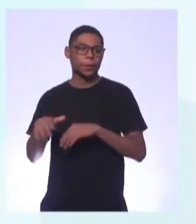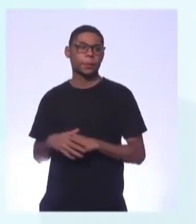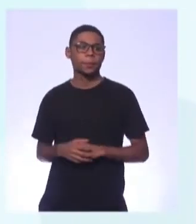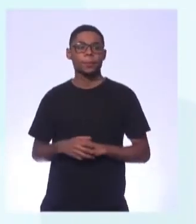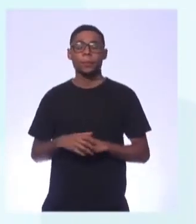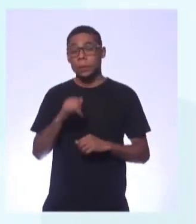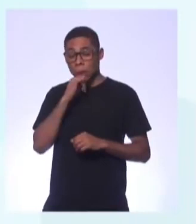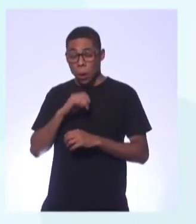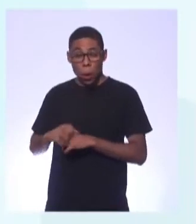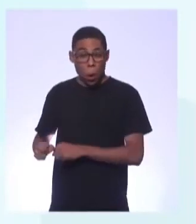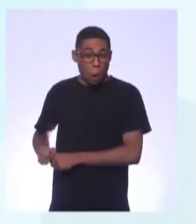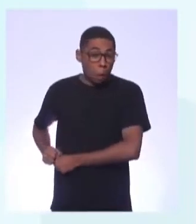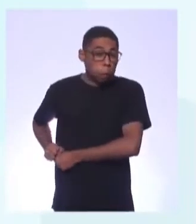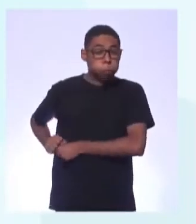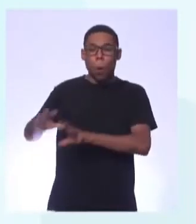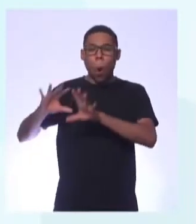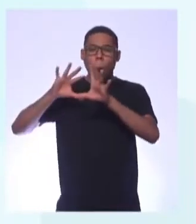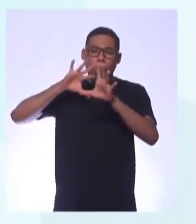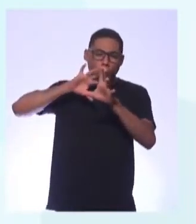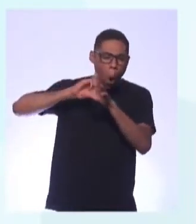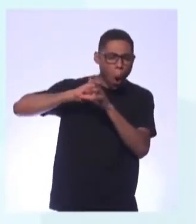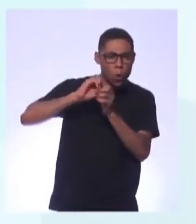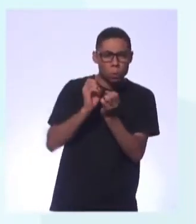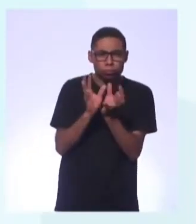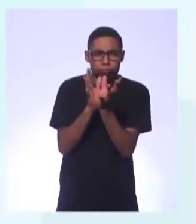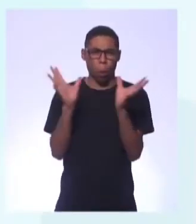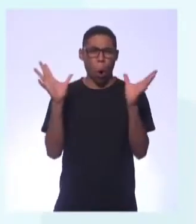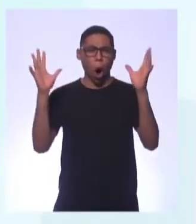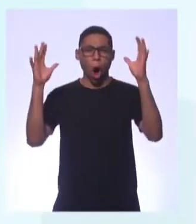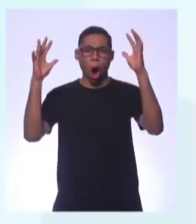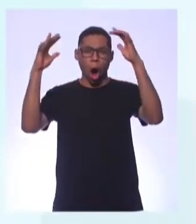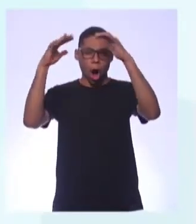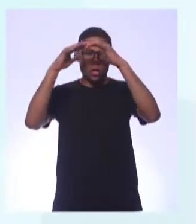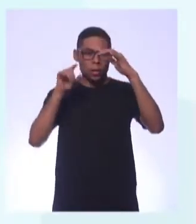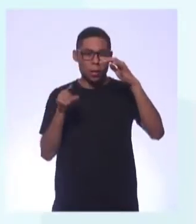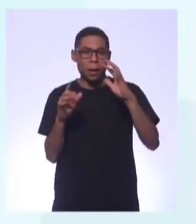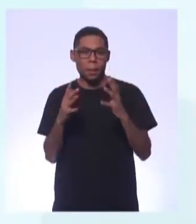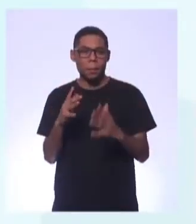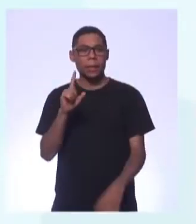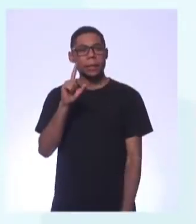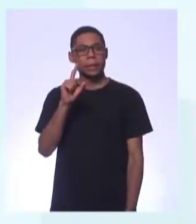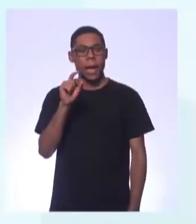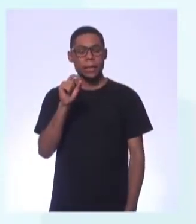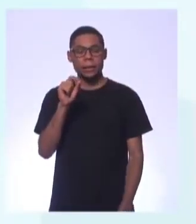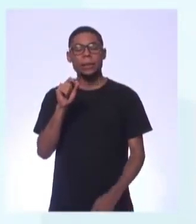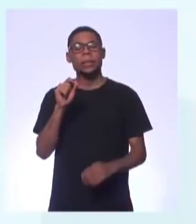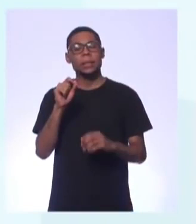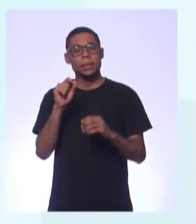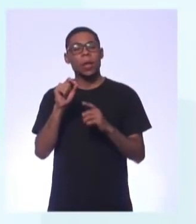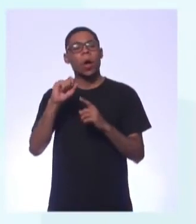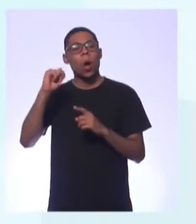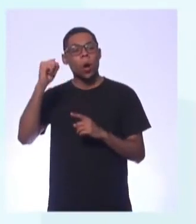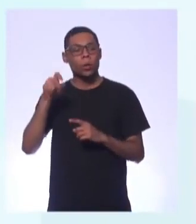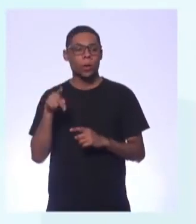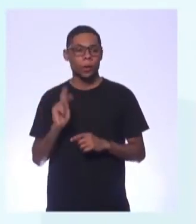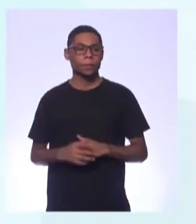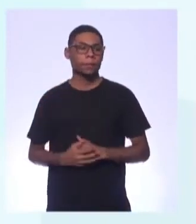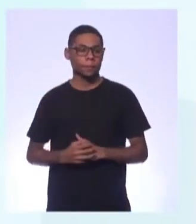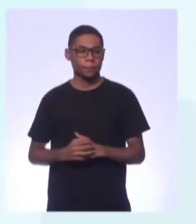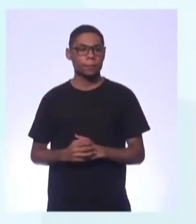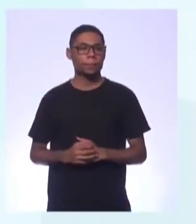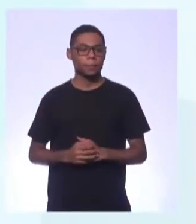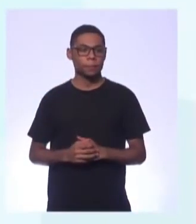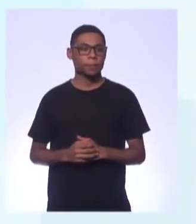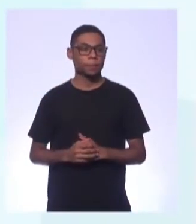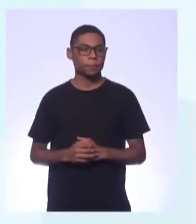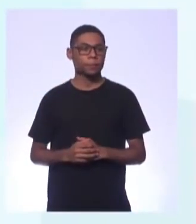Uma bomba atômica, né, no caso. Aqui, acho que aqui tem a ver com a Hiroshima e Nagasaki, tá? Você tem aqui, ó, 3.10,